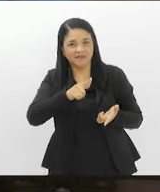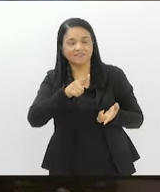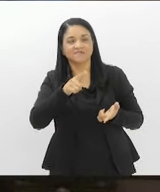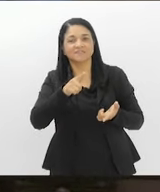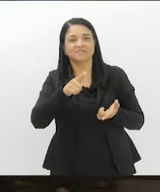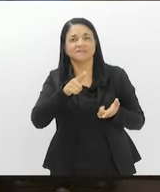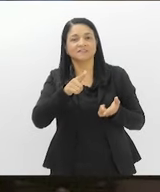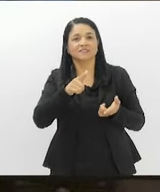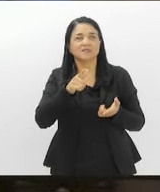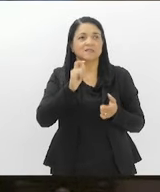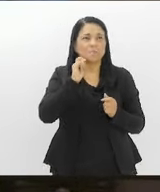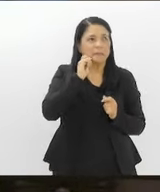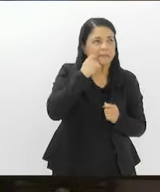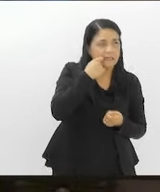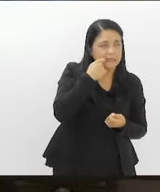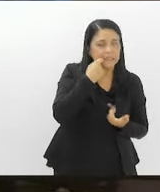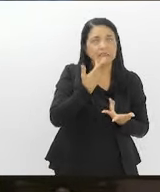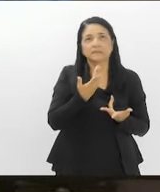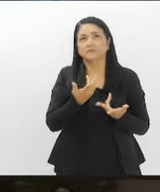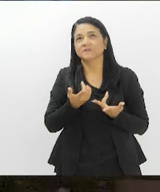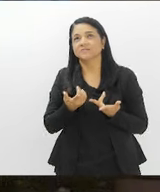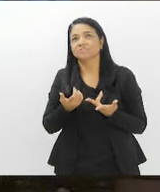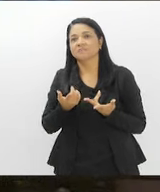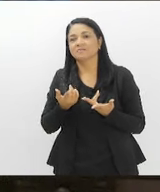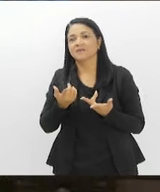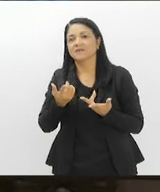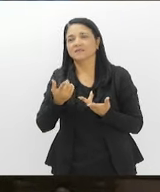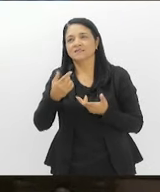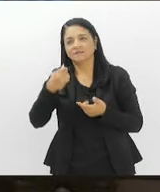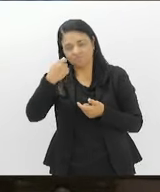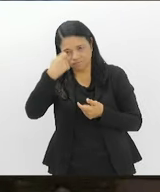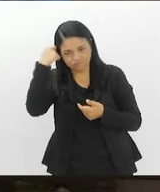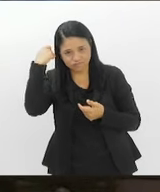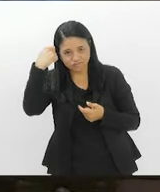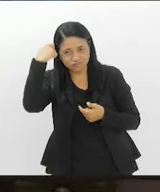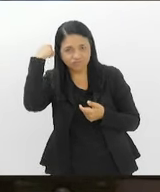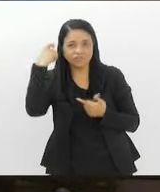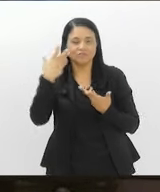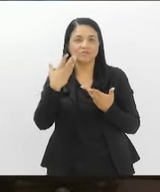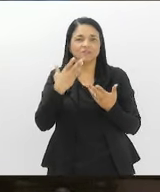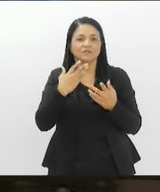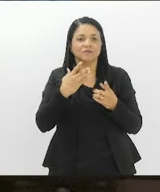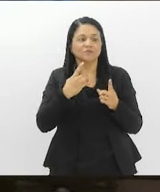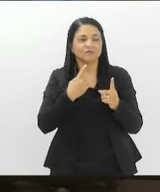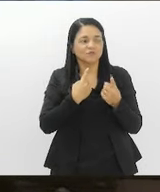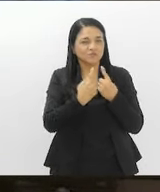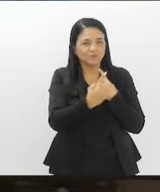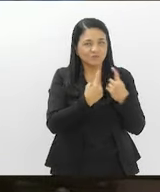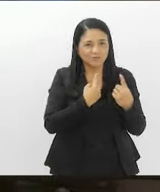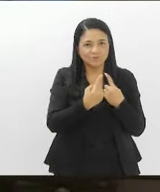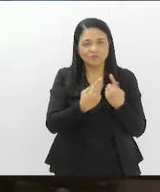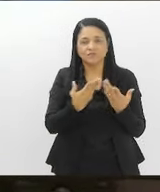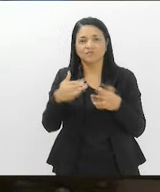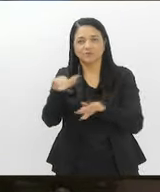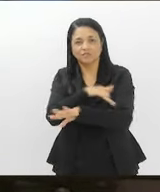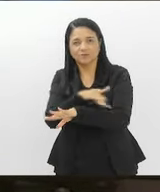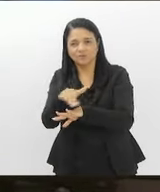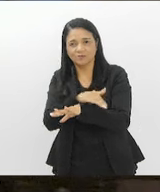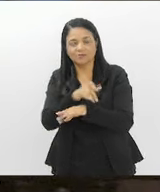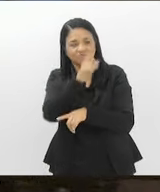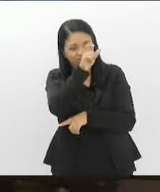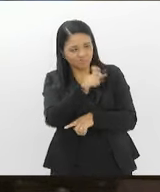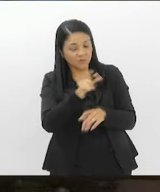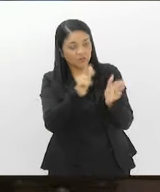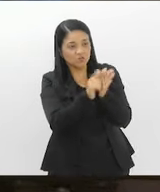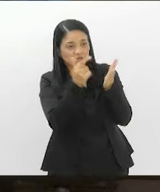na padaria, quer seja na barbearia, quer seja nos corredores comerciais, encontrar exemplares desse grande jornal que